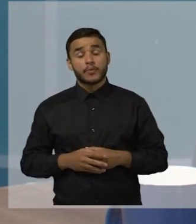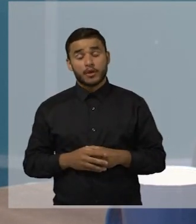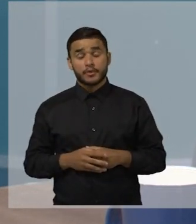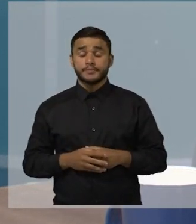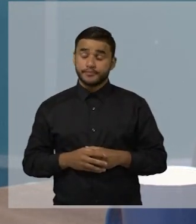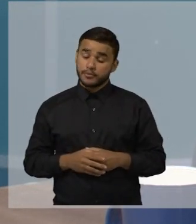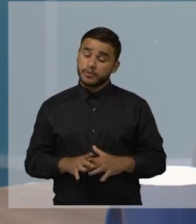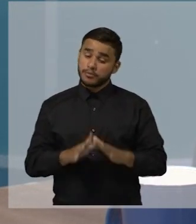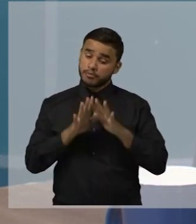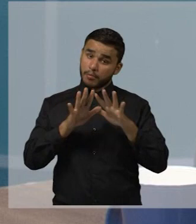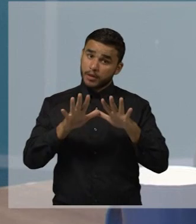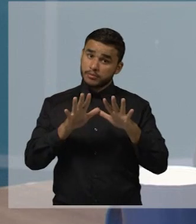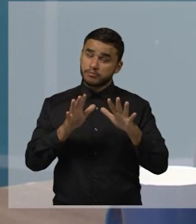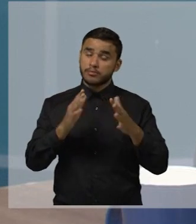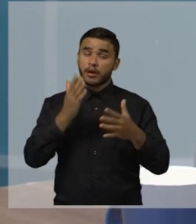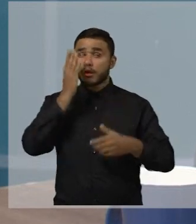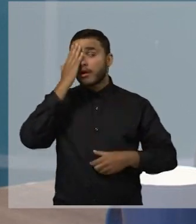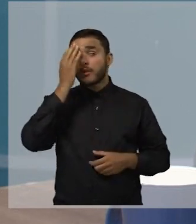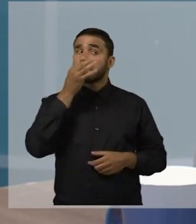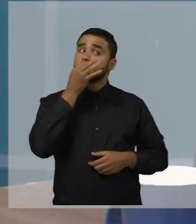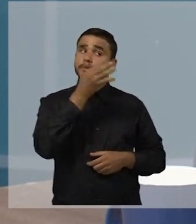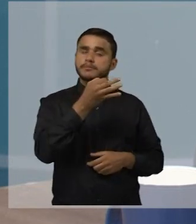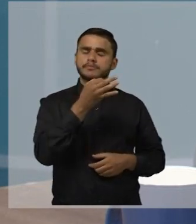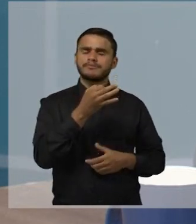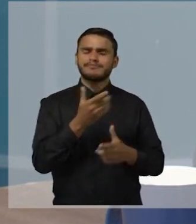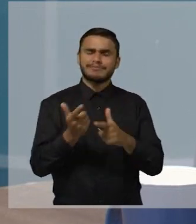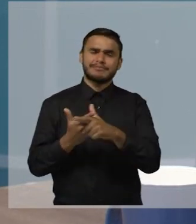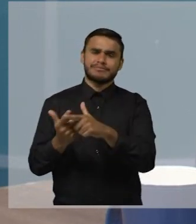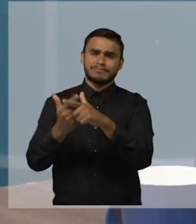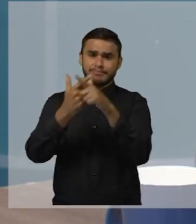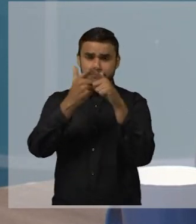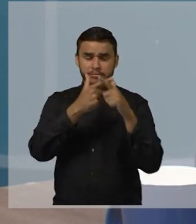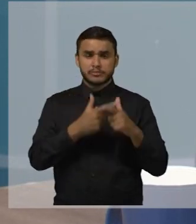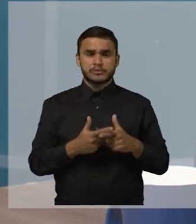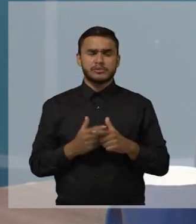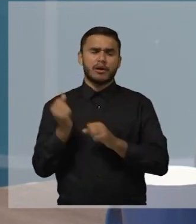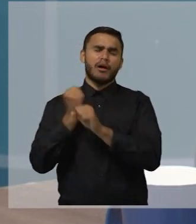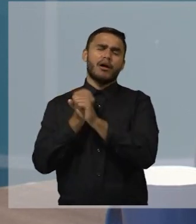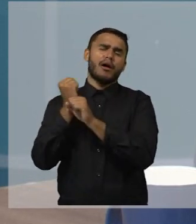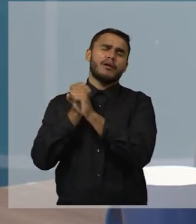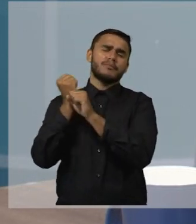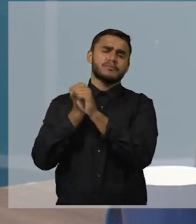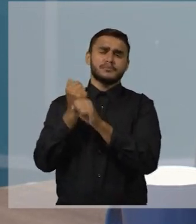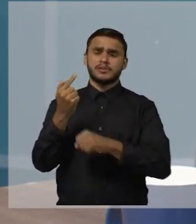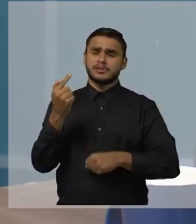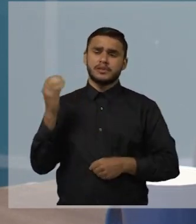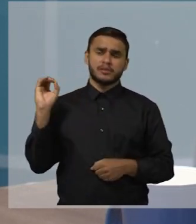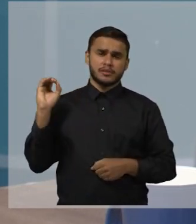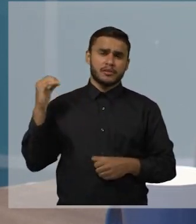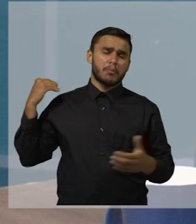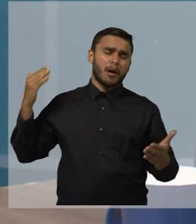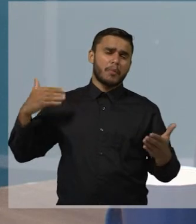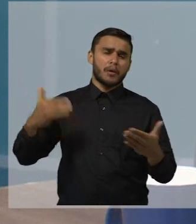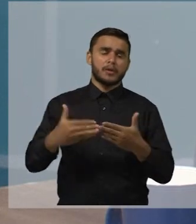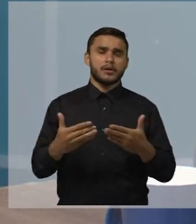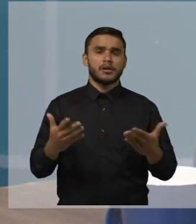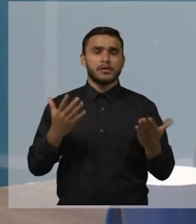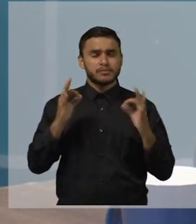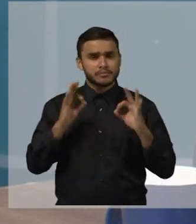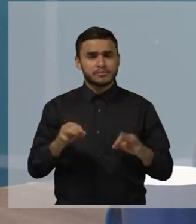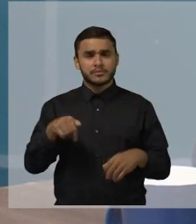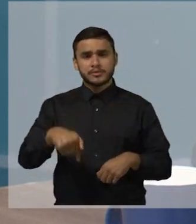entenda, e isso talvez seja a grande mazela de 70 anos em que o Nordeste não passa